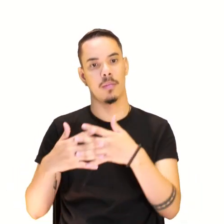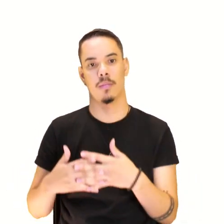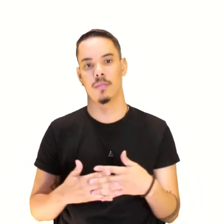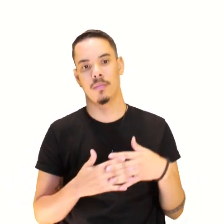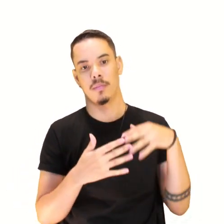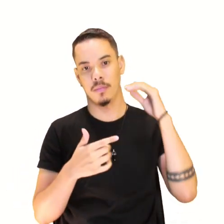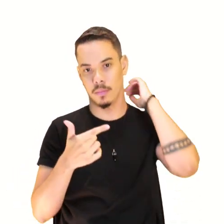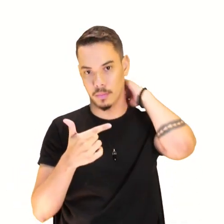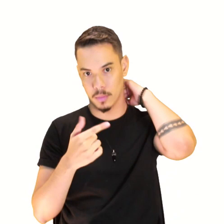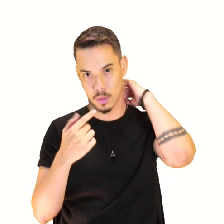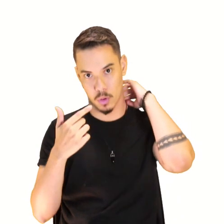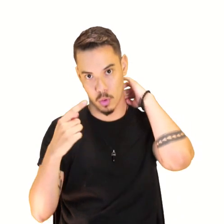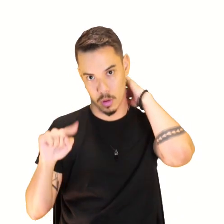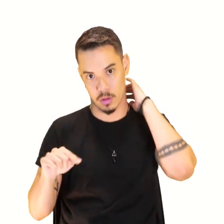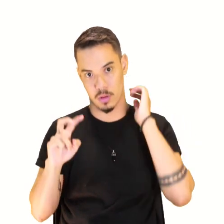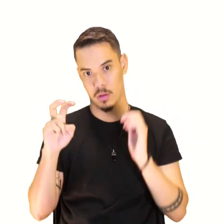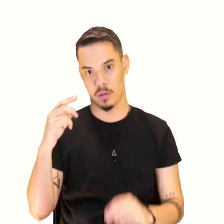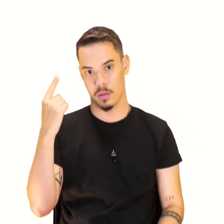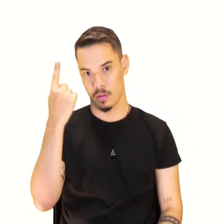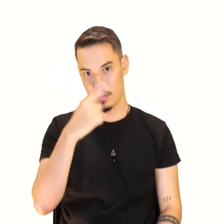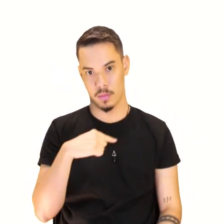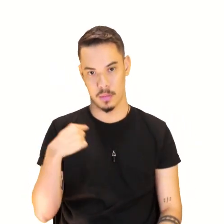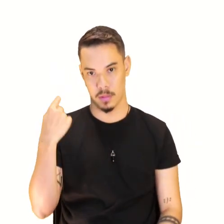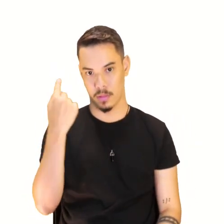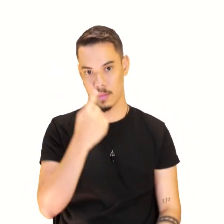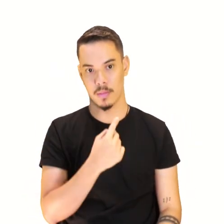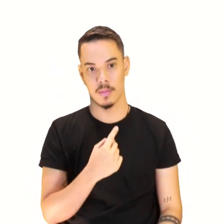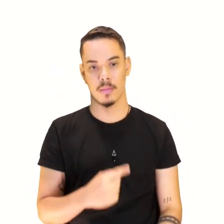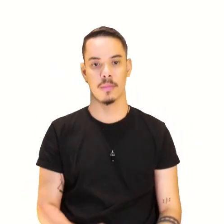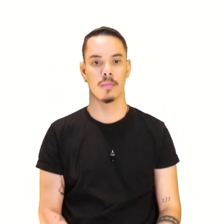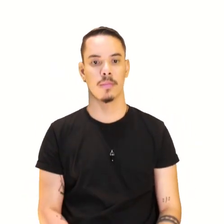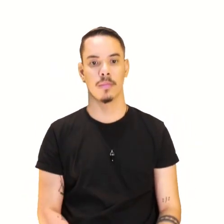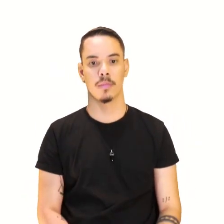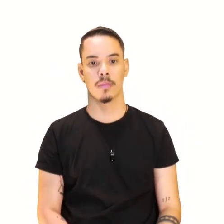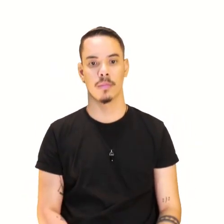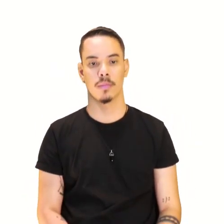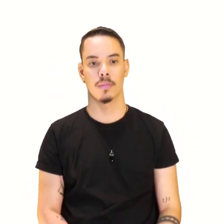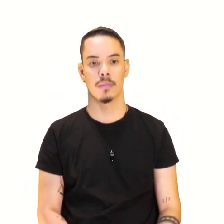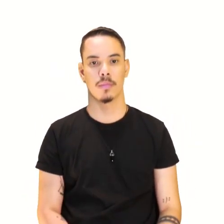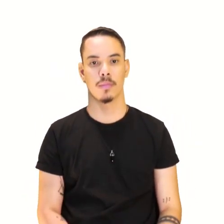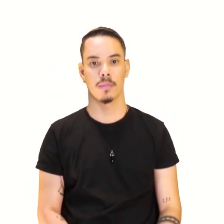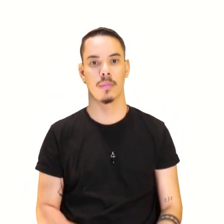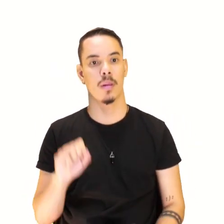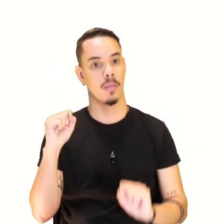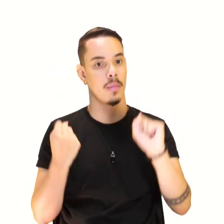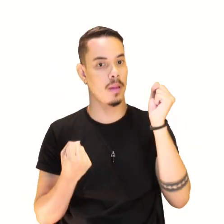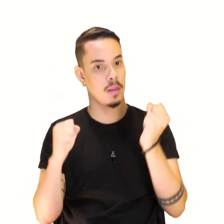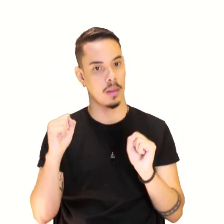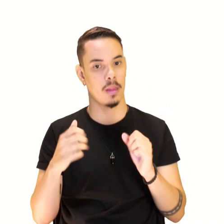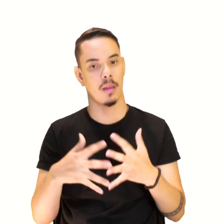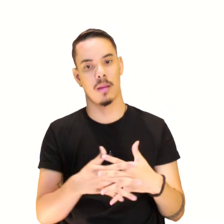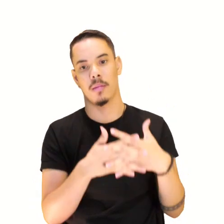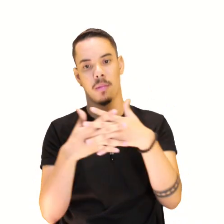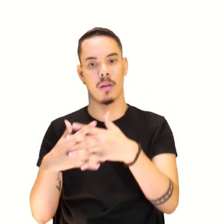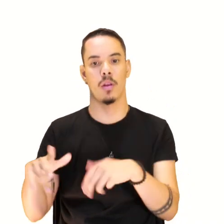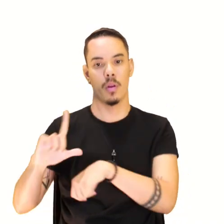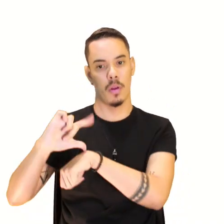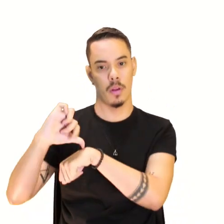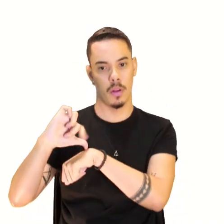duas horas e meia então temos máquina caminhonhões e horas isso